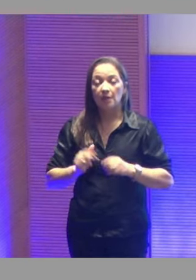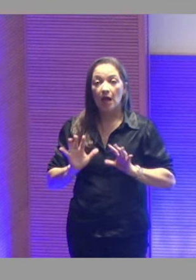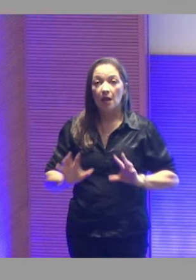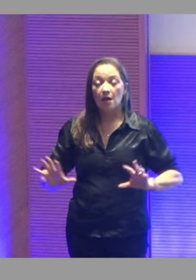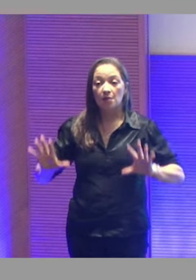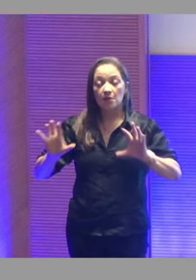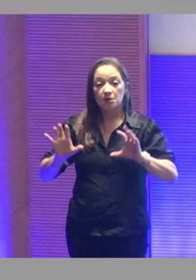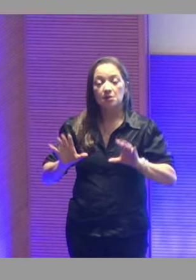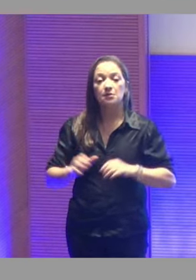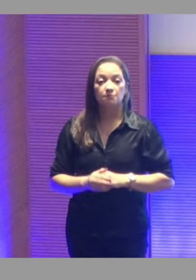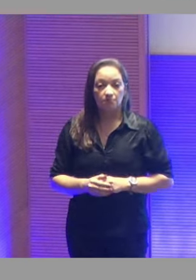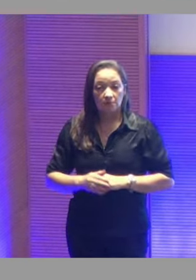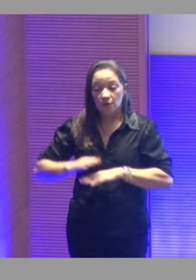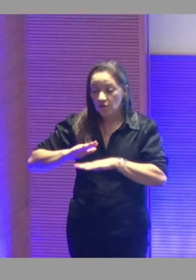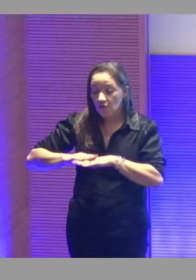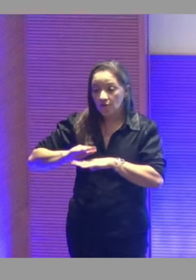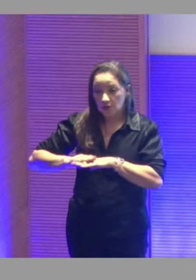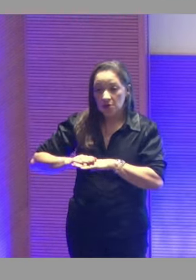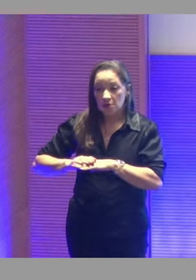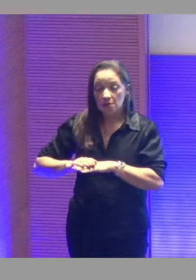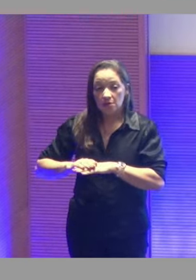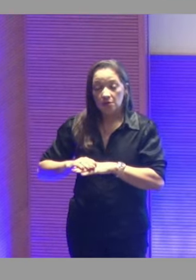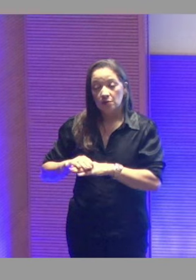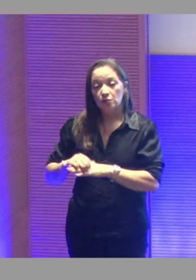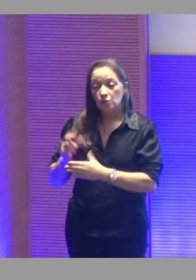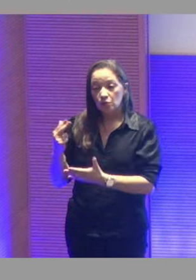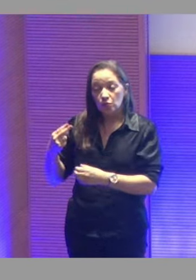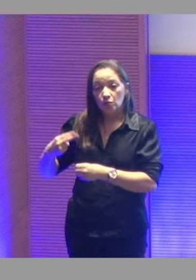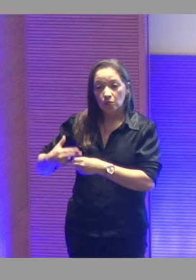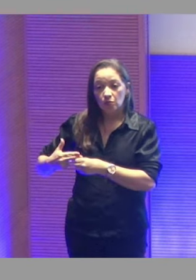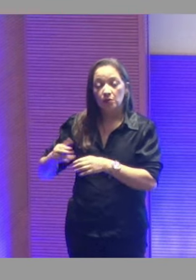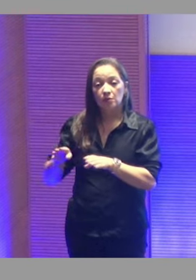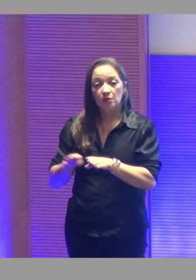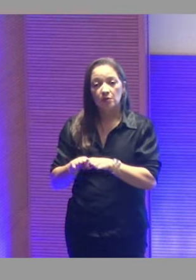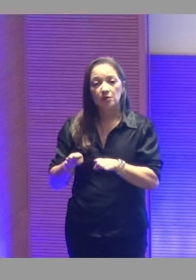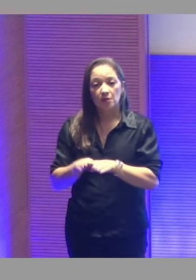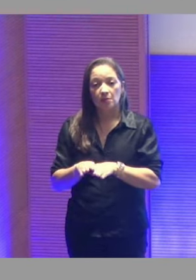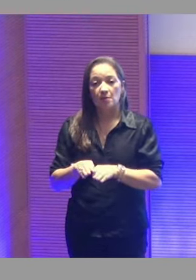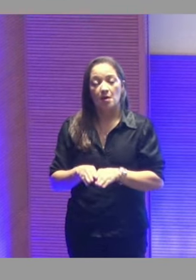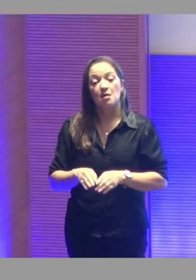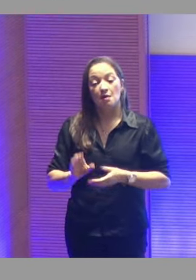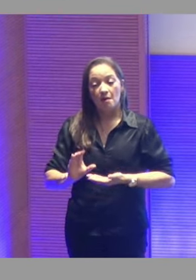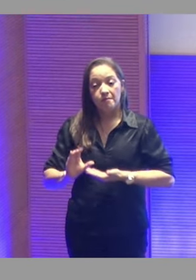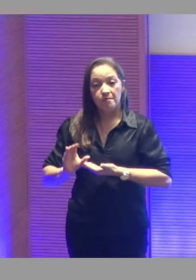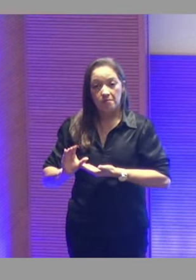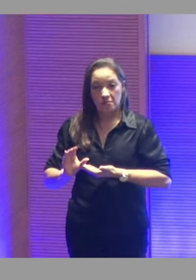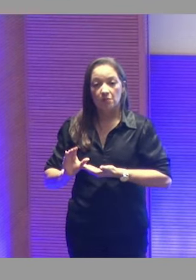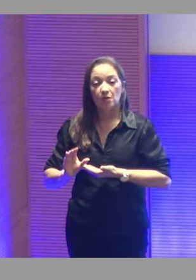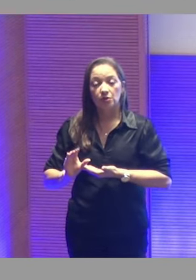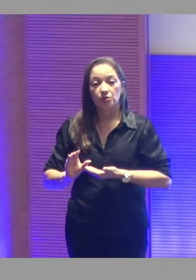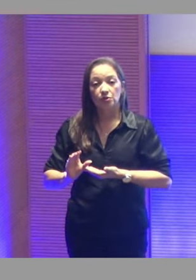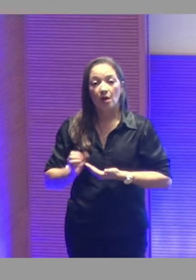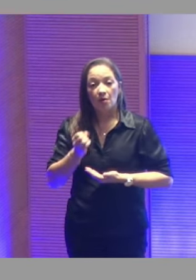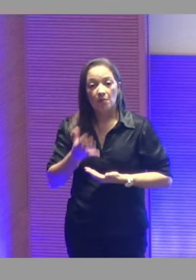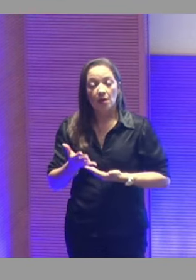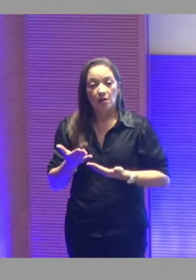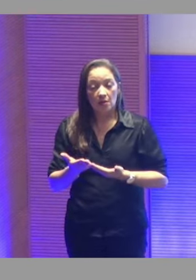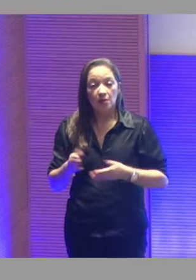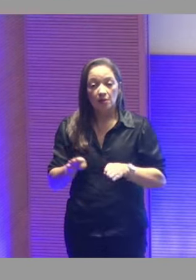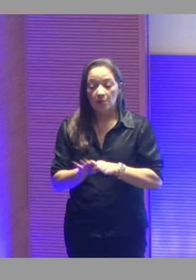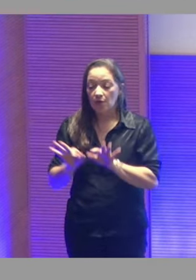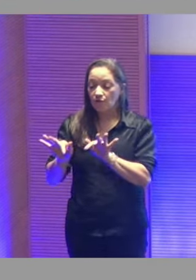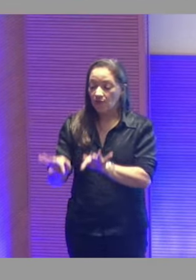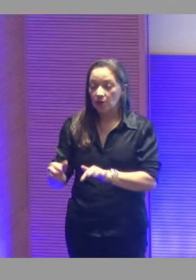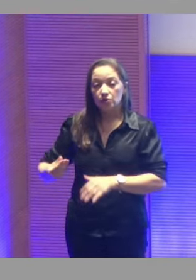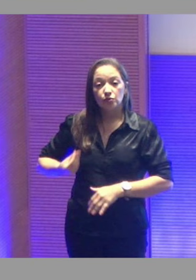organização compra para para suas atividades emissões de bens de Capital emissões de tratamento de fim de vida dos produtos que a